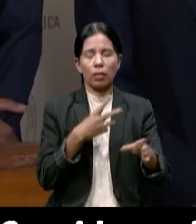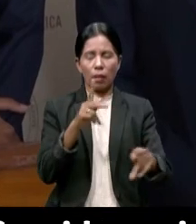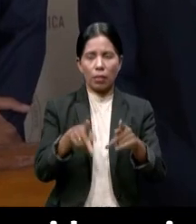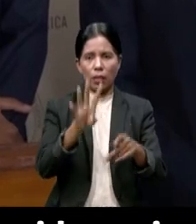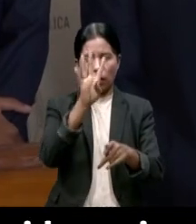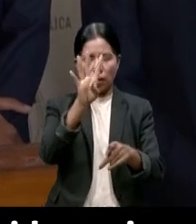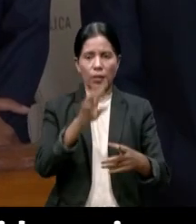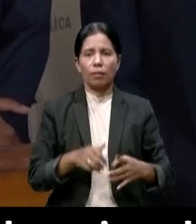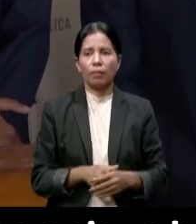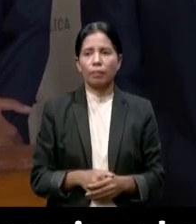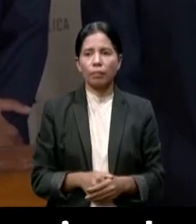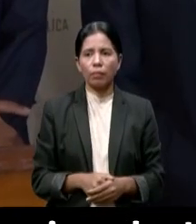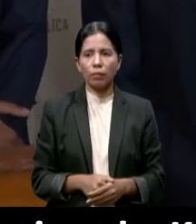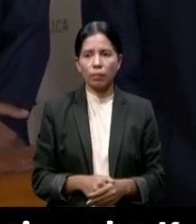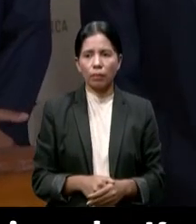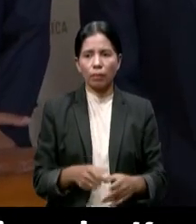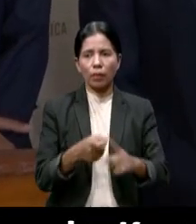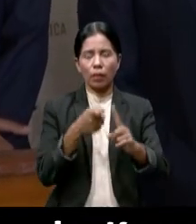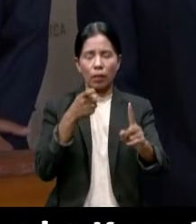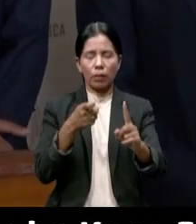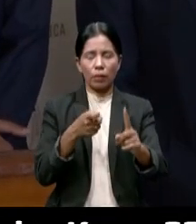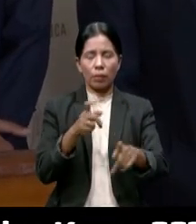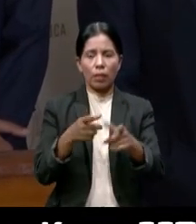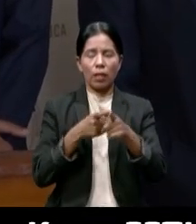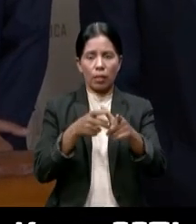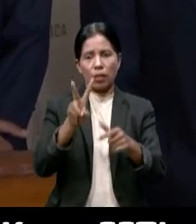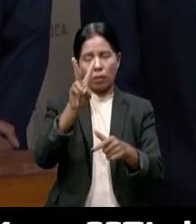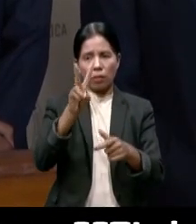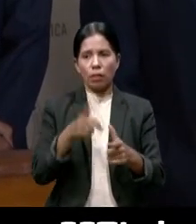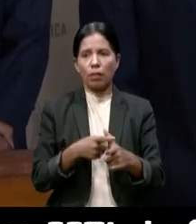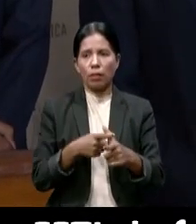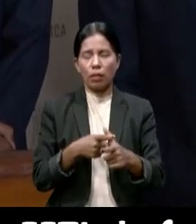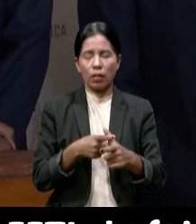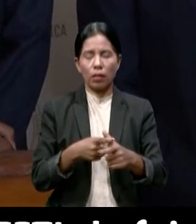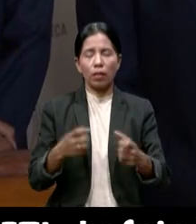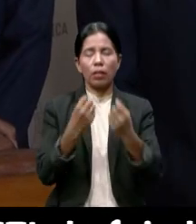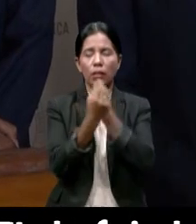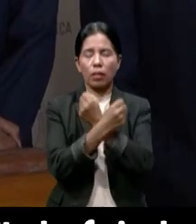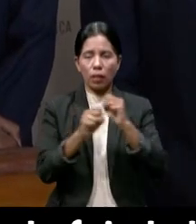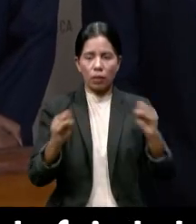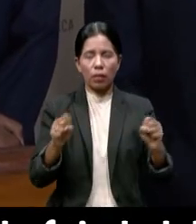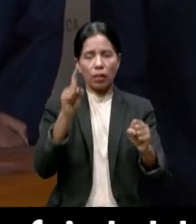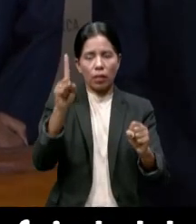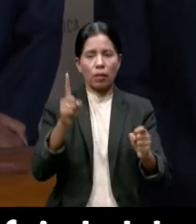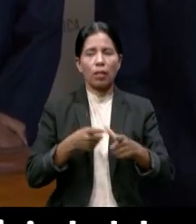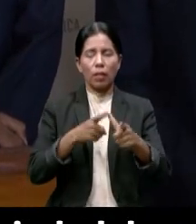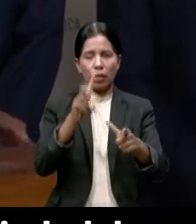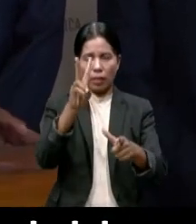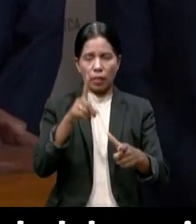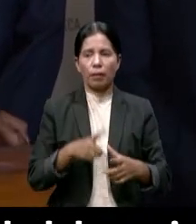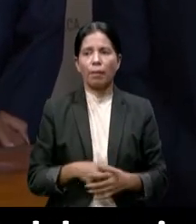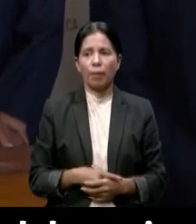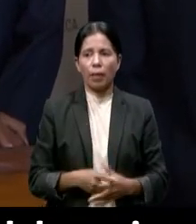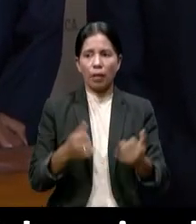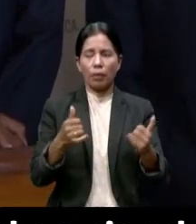IAD, o símbolo da natação na rua, taekwondo ida, o atletismo ida. Agora dá o que é no